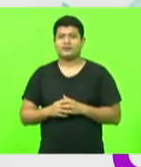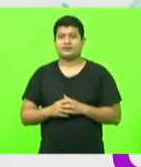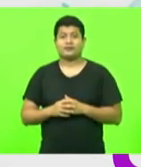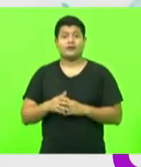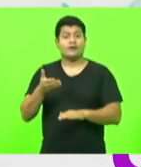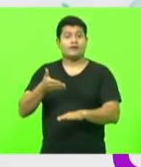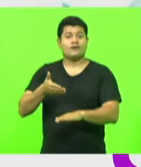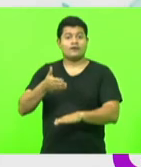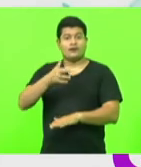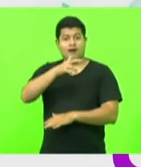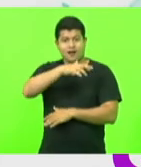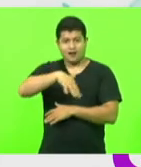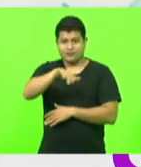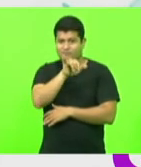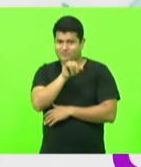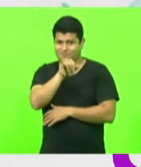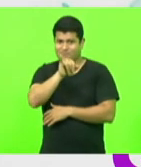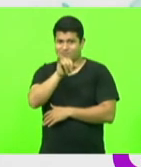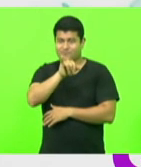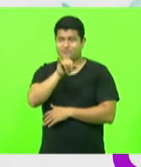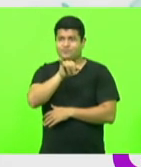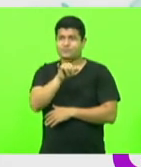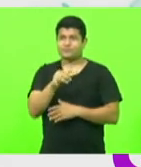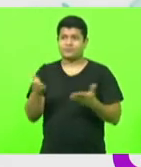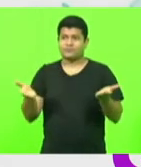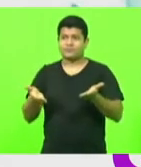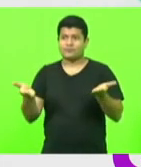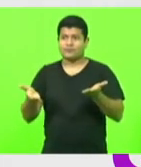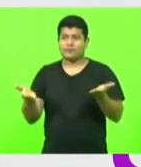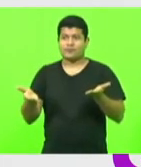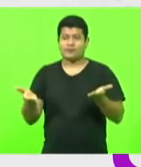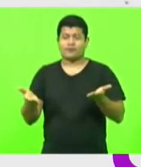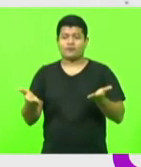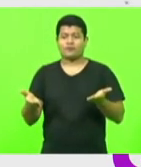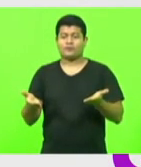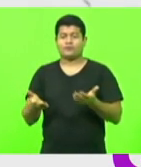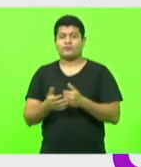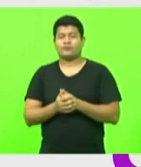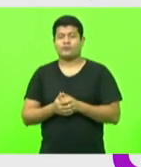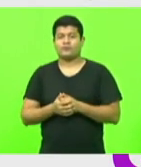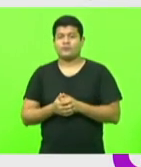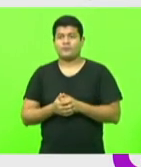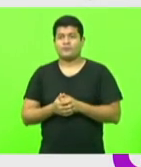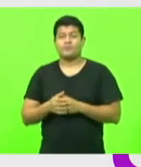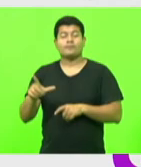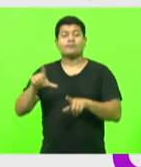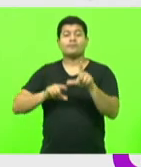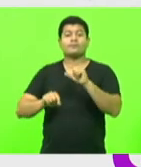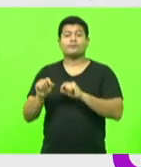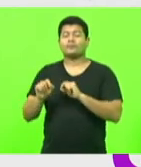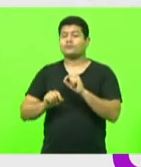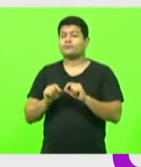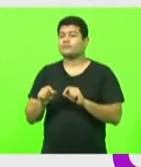Vale do Itajaí, sorteando agora a escola, dentre as